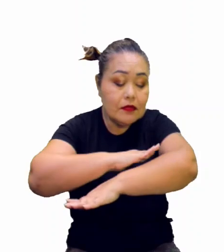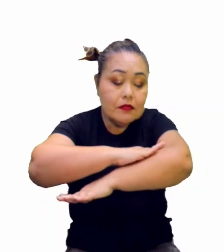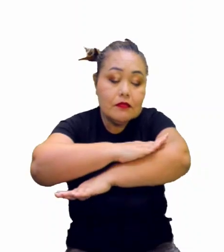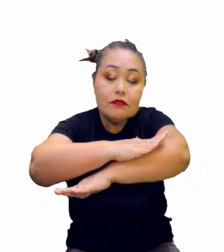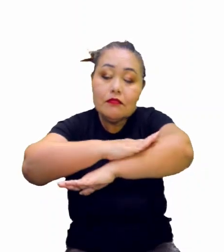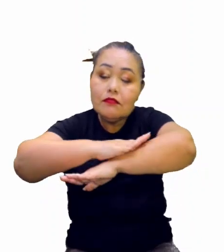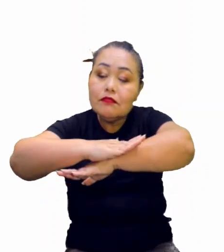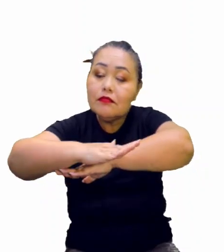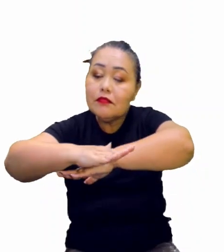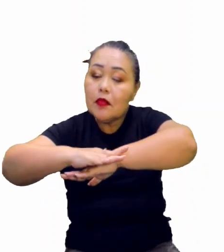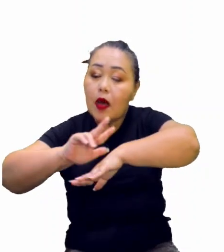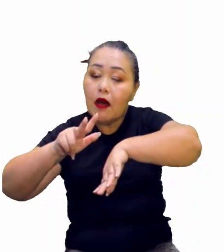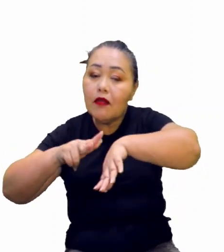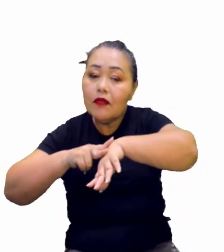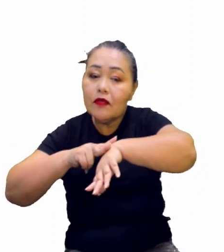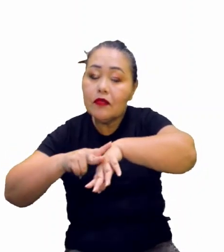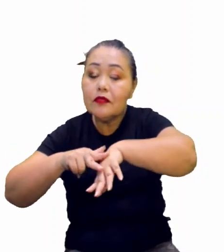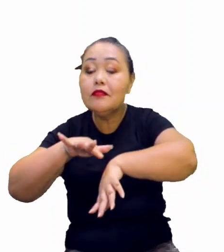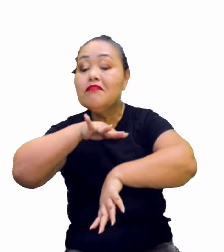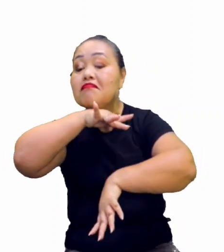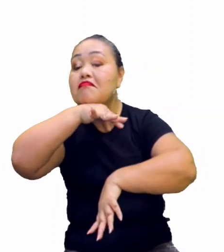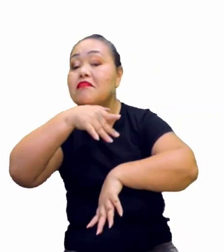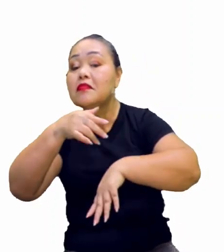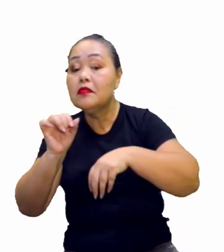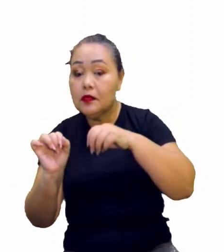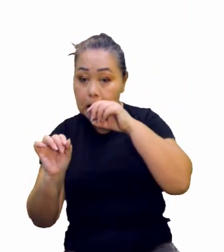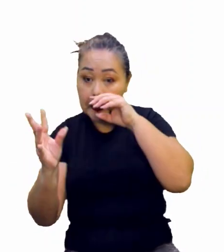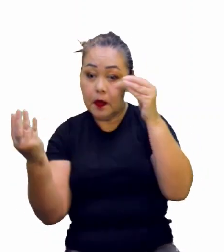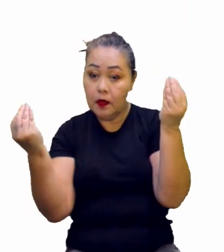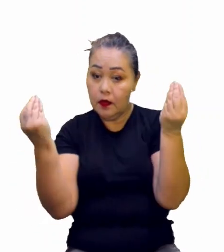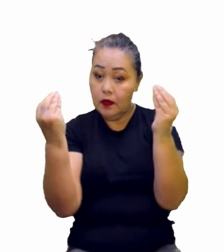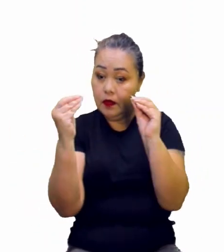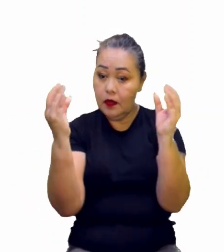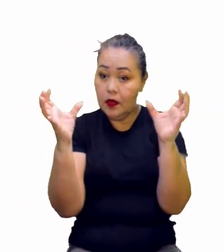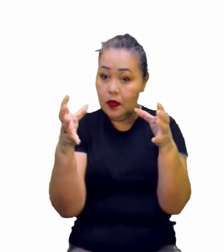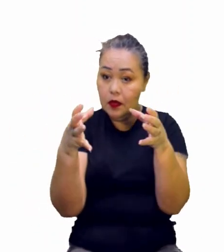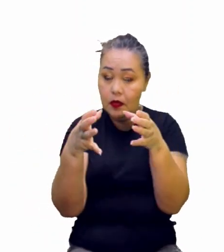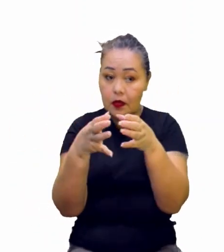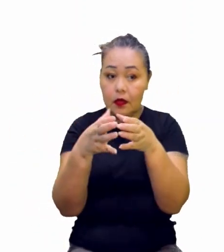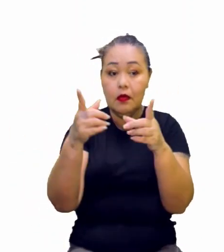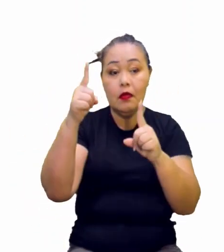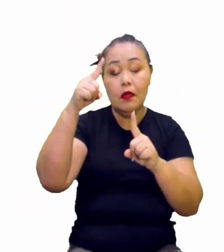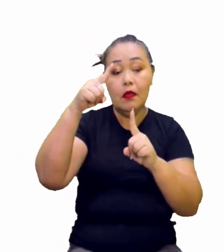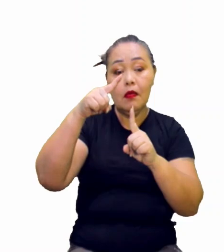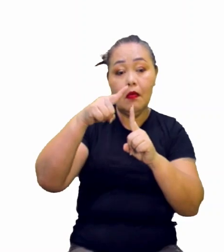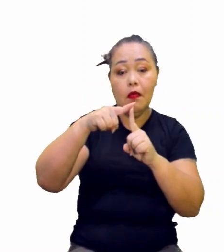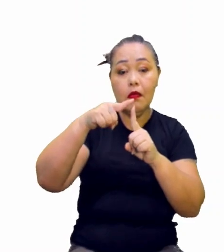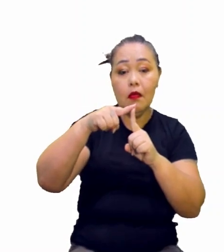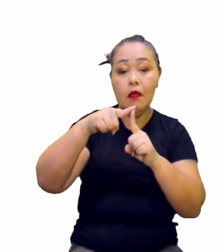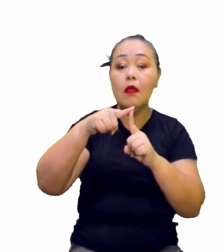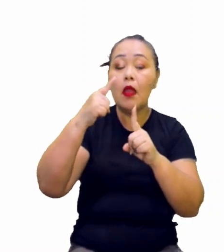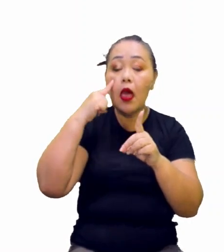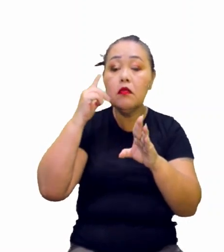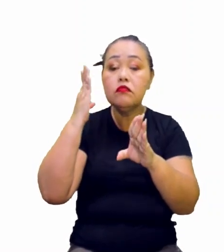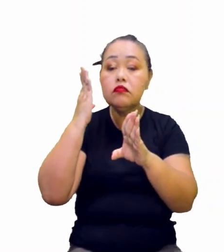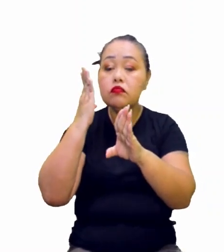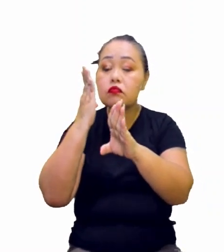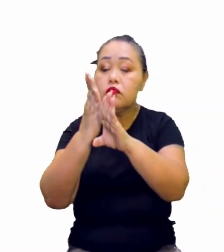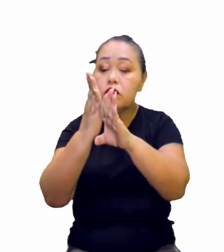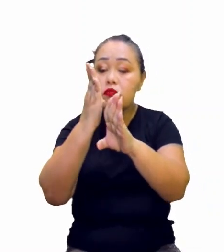vegetação contíguos e que podem ser identificados a nível